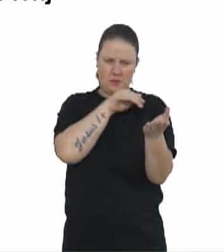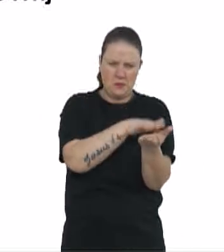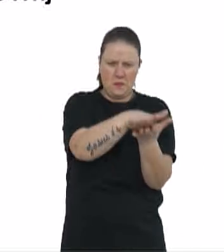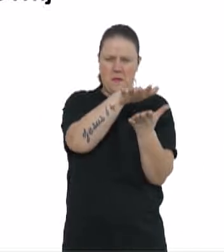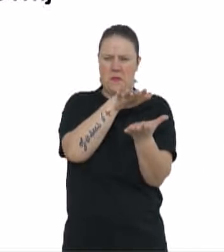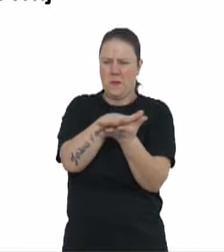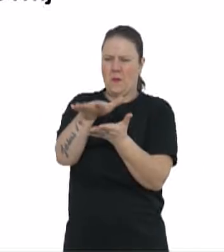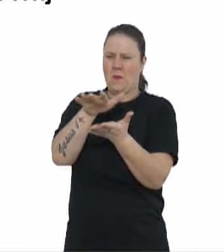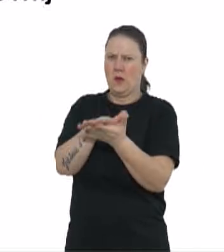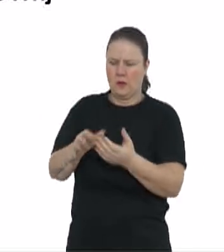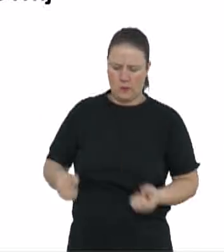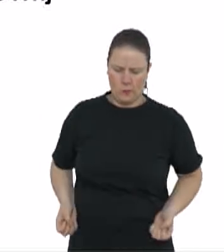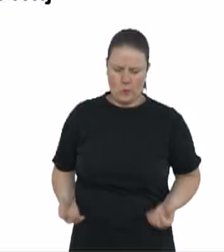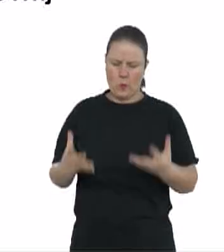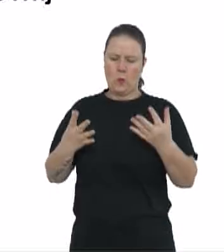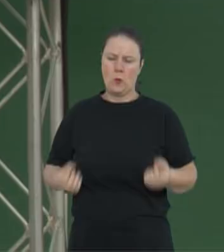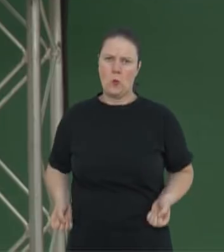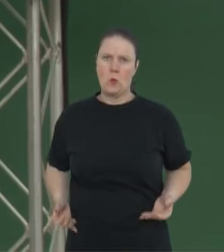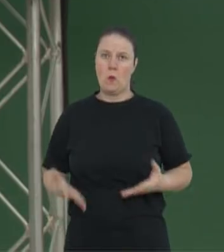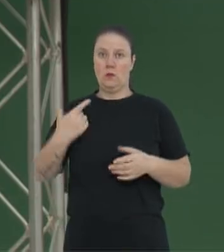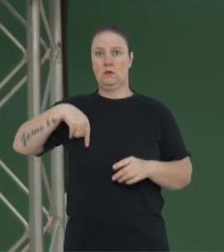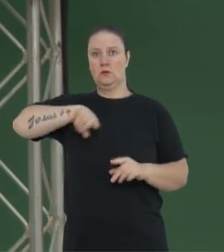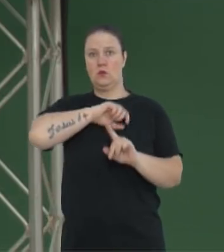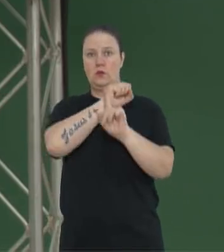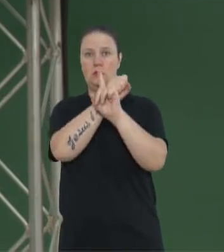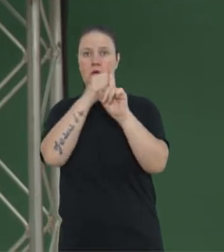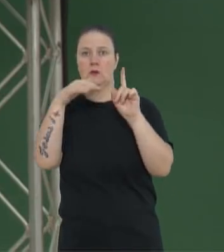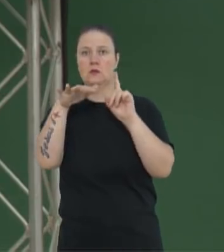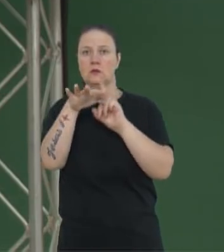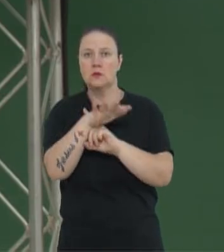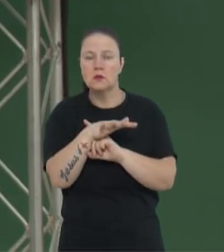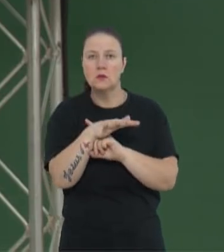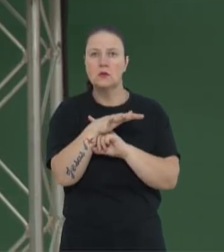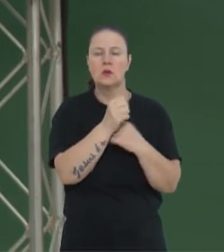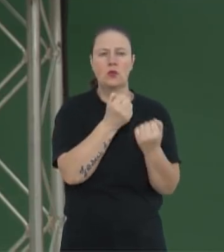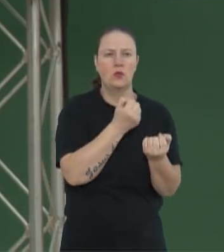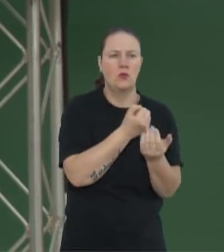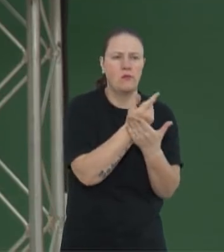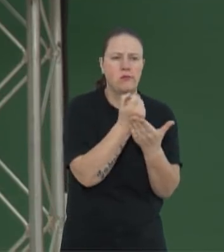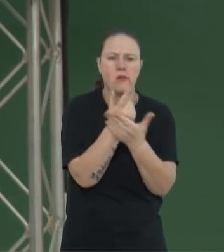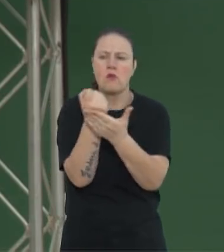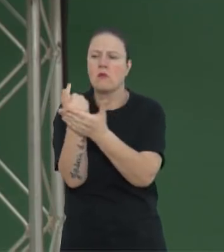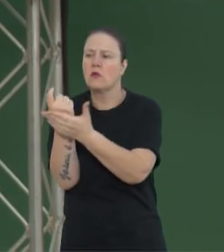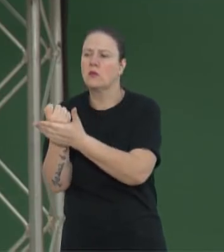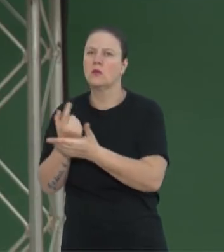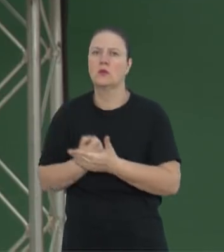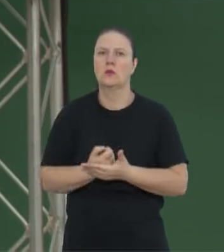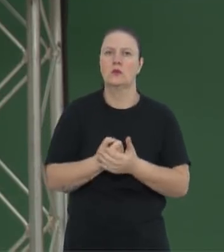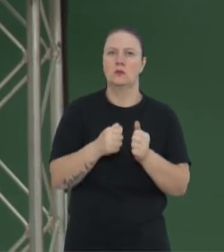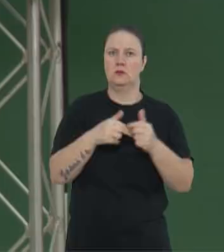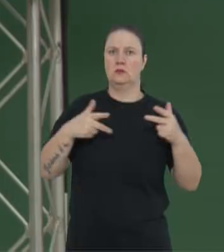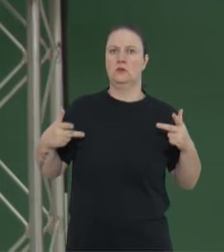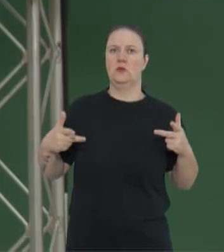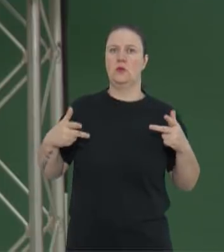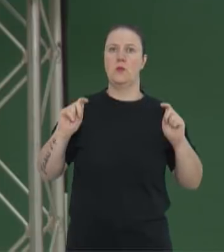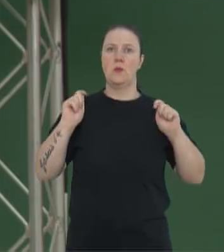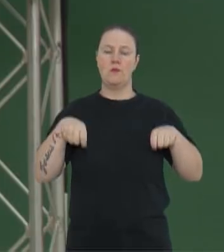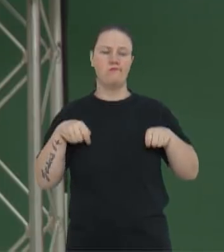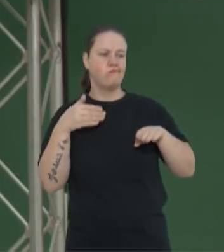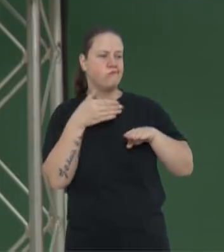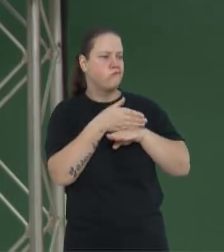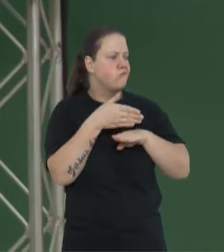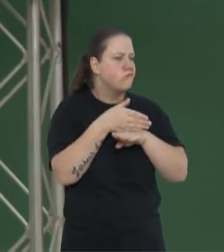né? Nós somos uma sociedade bastante consumista desde que se teve um acesso maior a essa